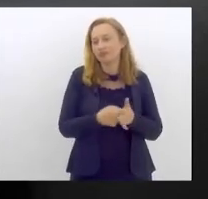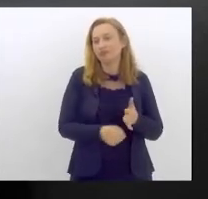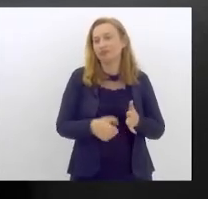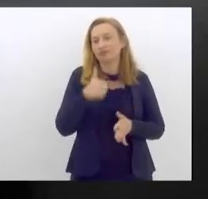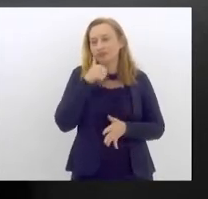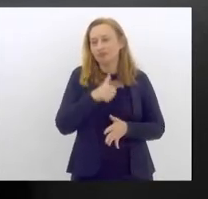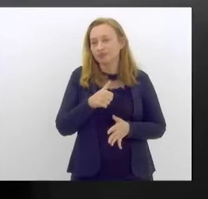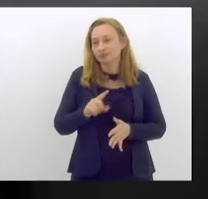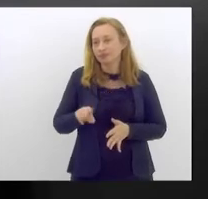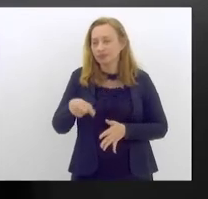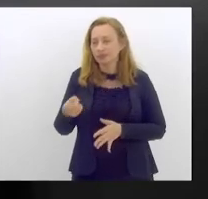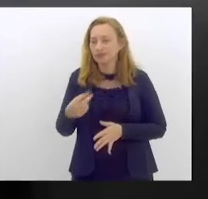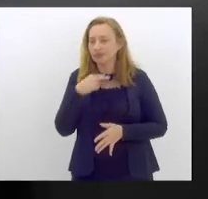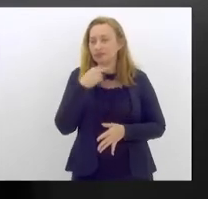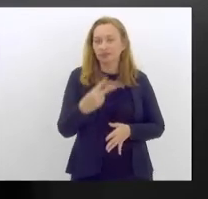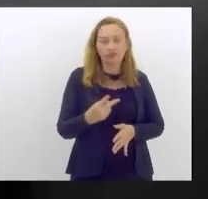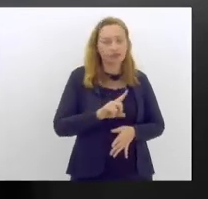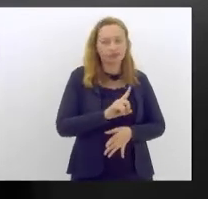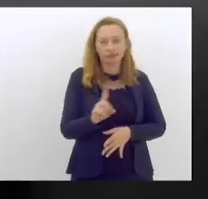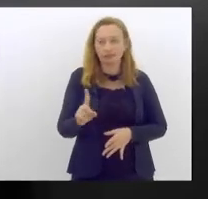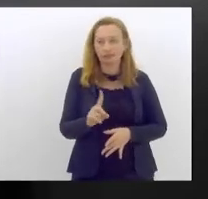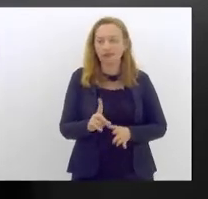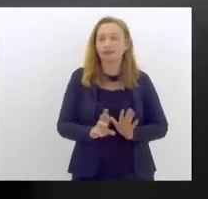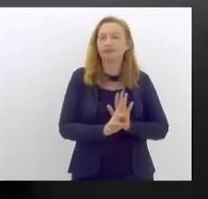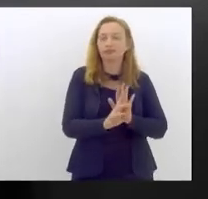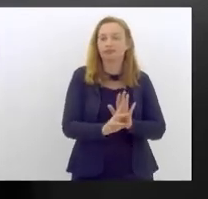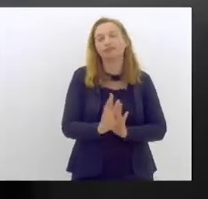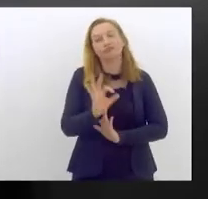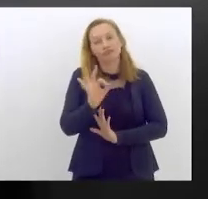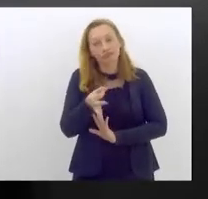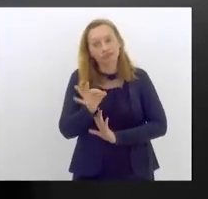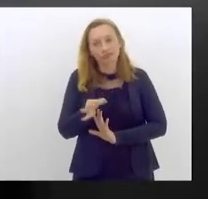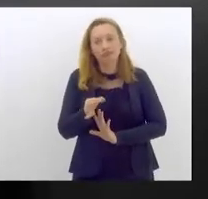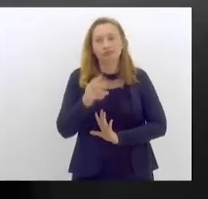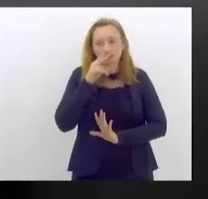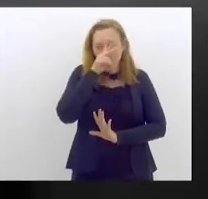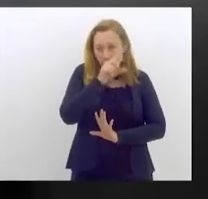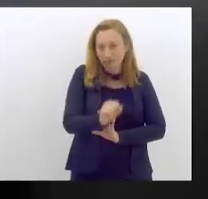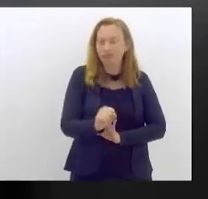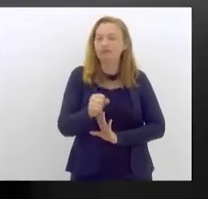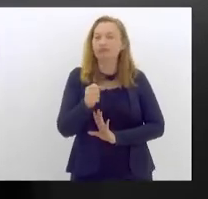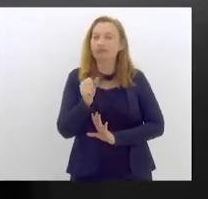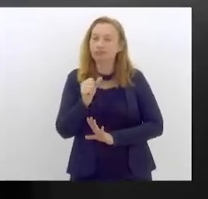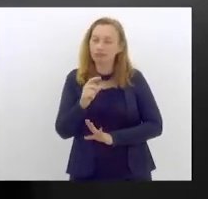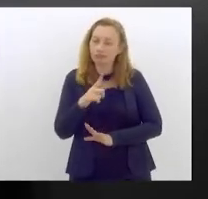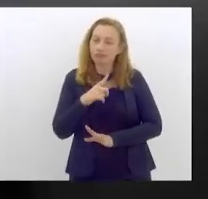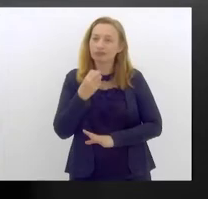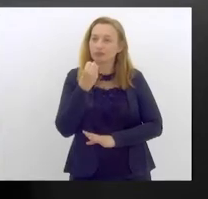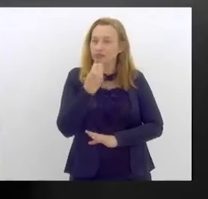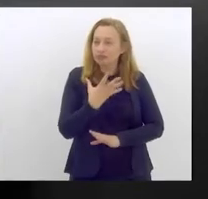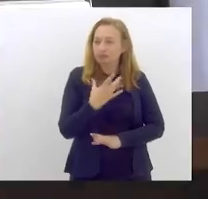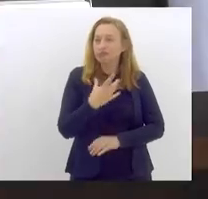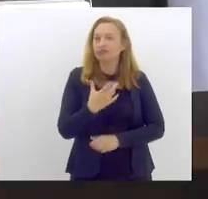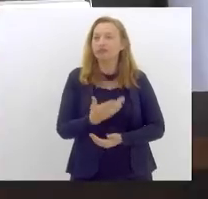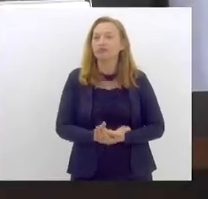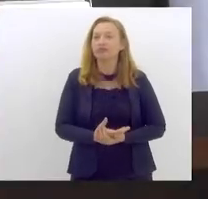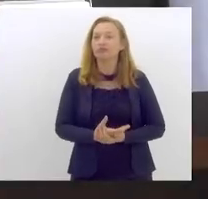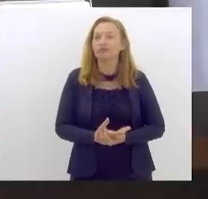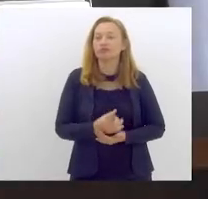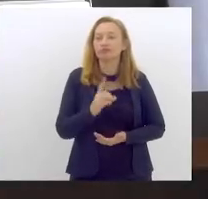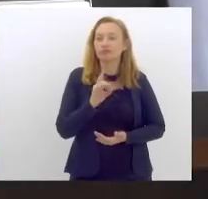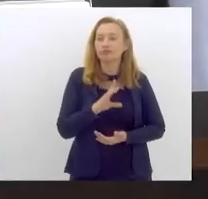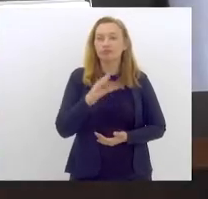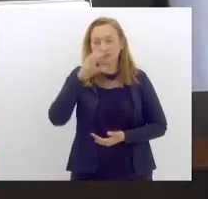terá outra voz aqui sua representa que claro a gente ganha um reforço e é muito bom ter aqui não